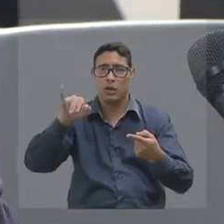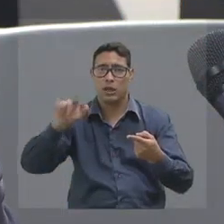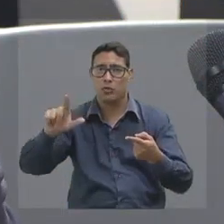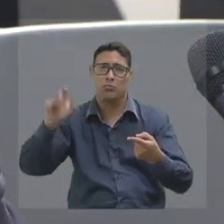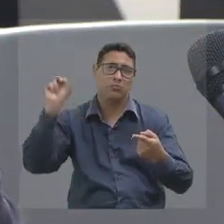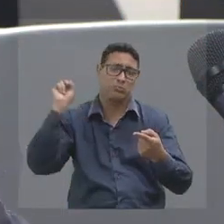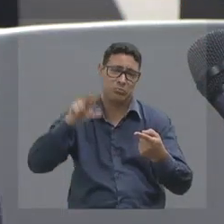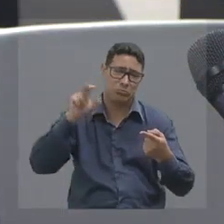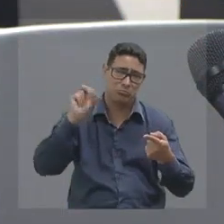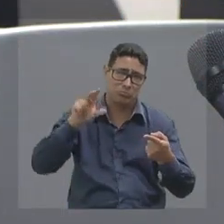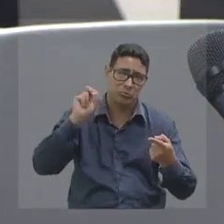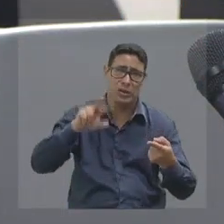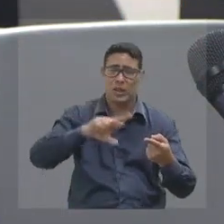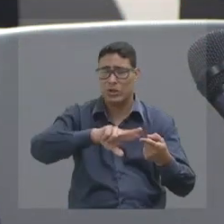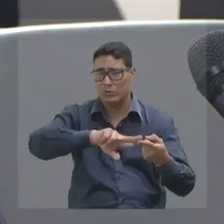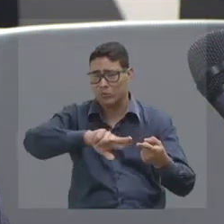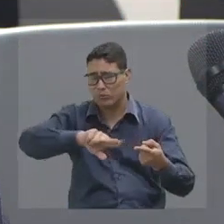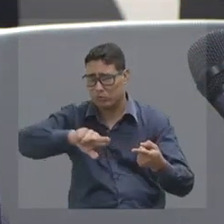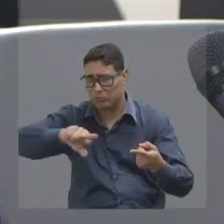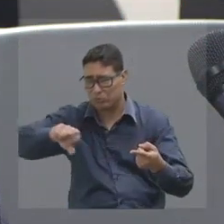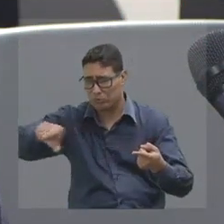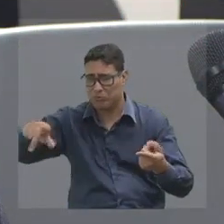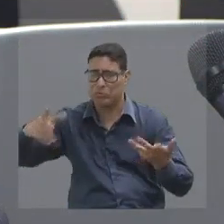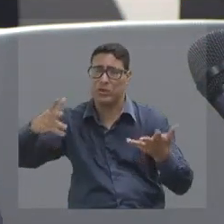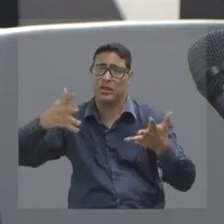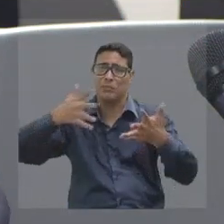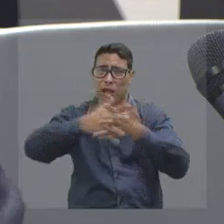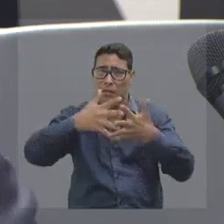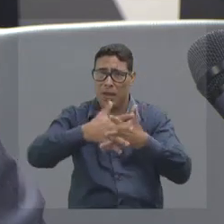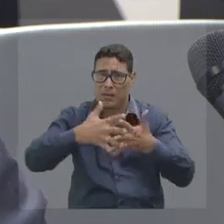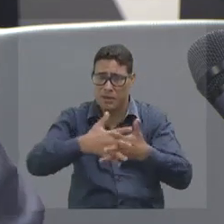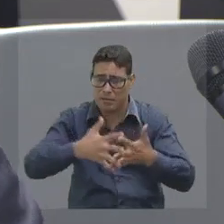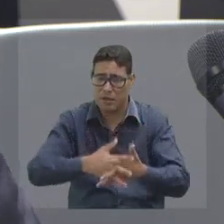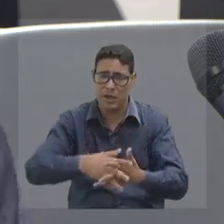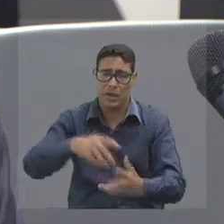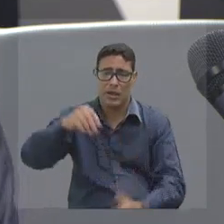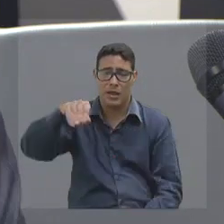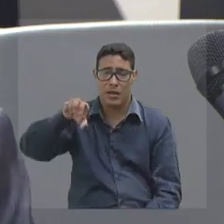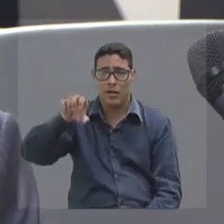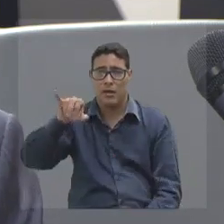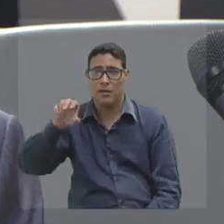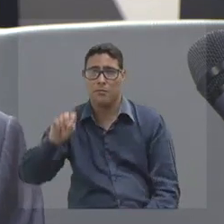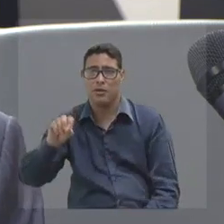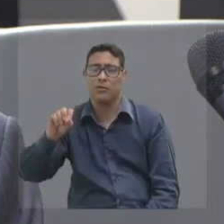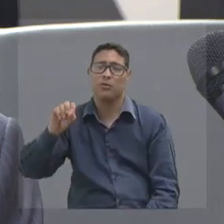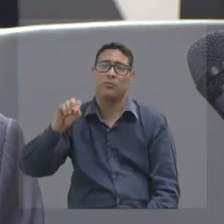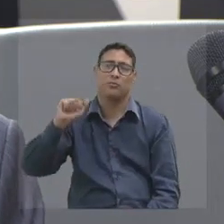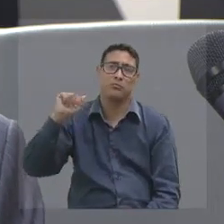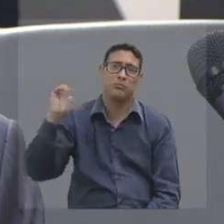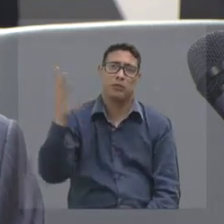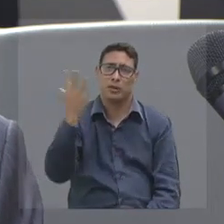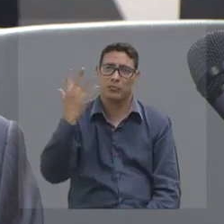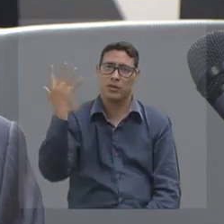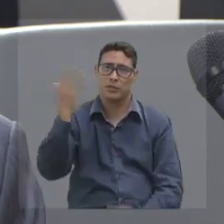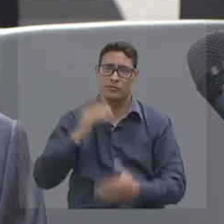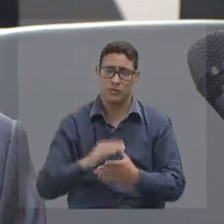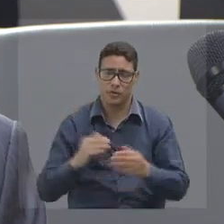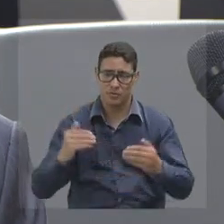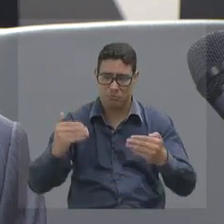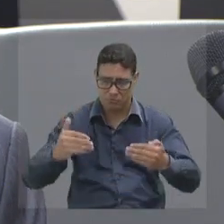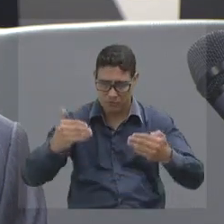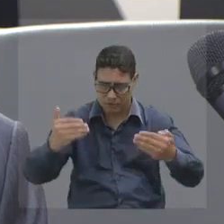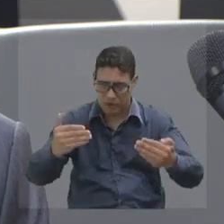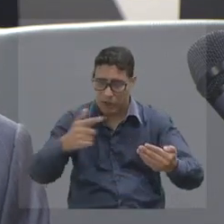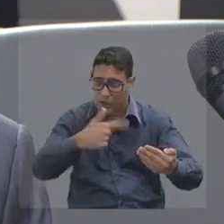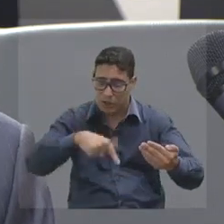altamente danoso para o meio ambiente então secretária já é motivo de multas